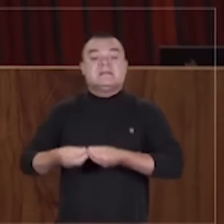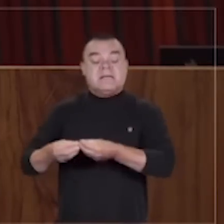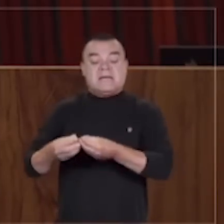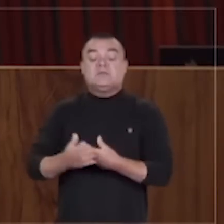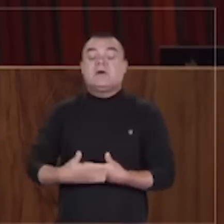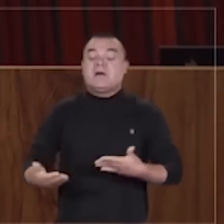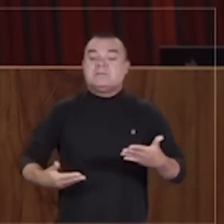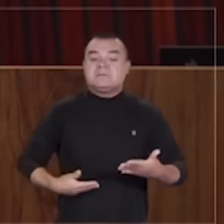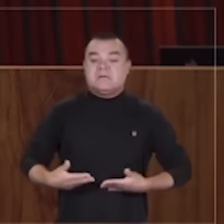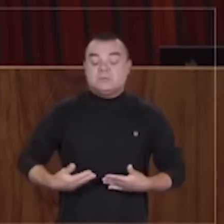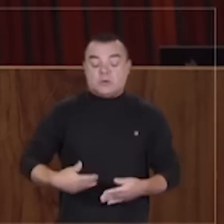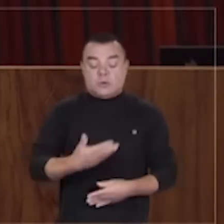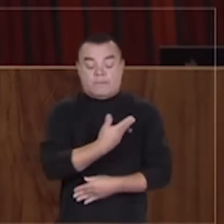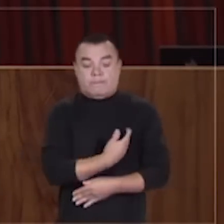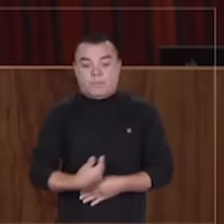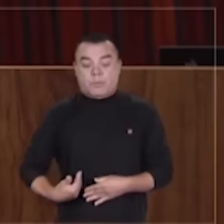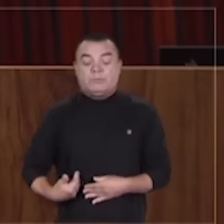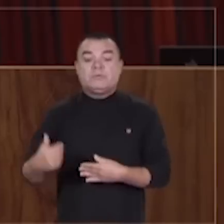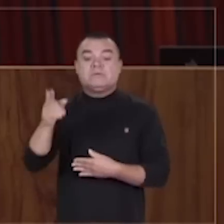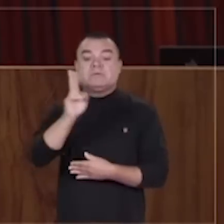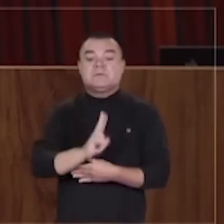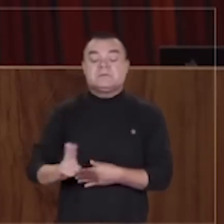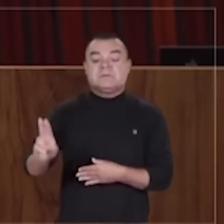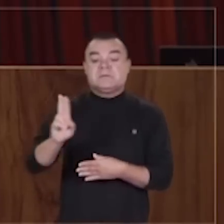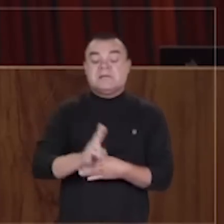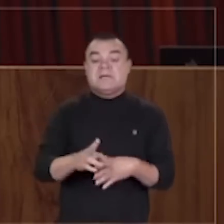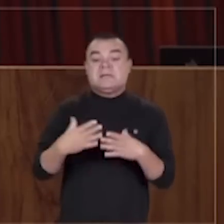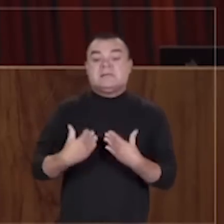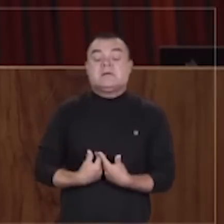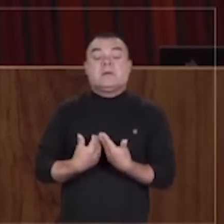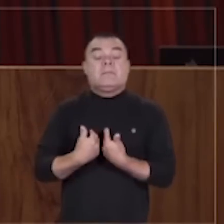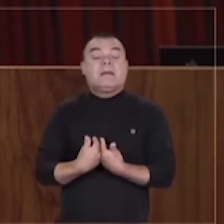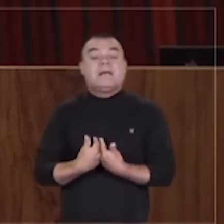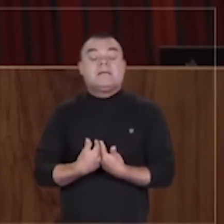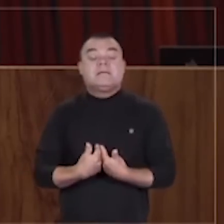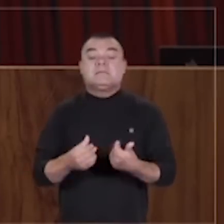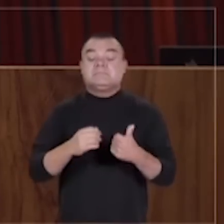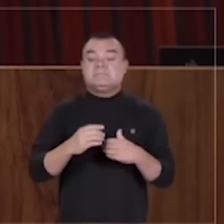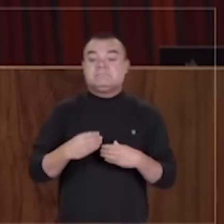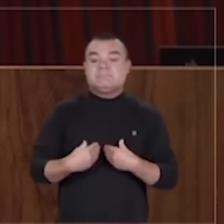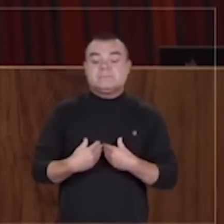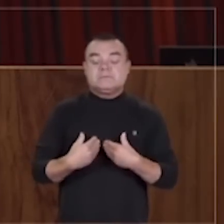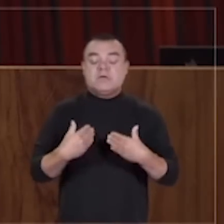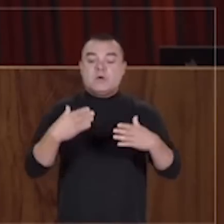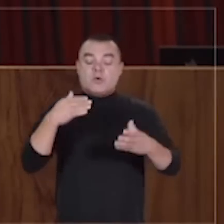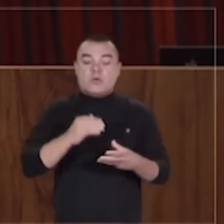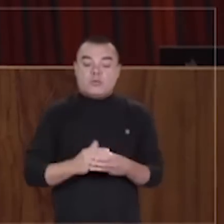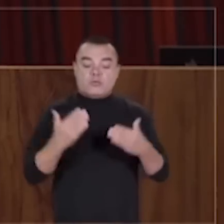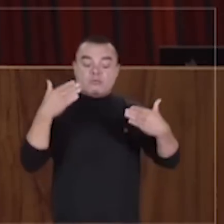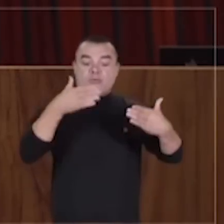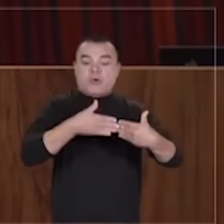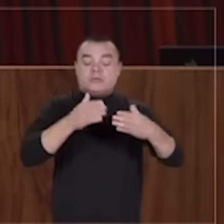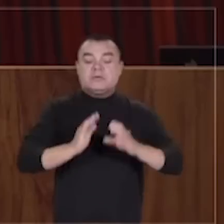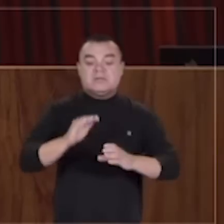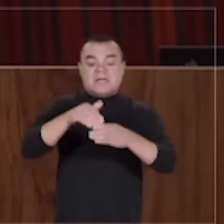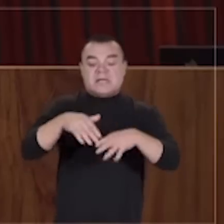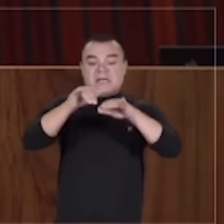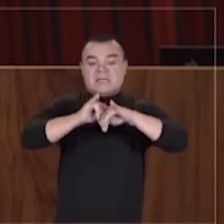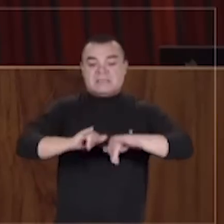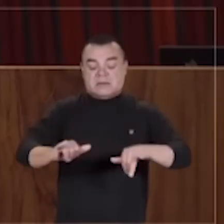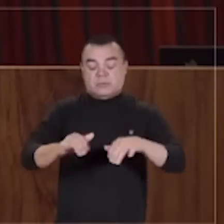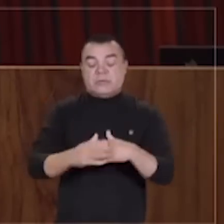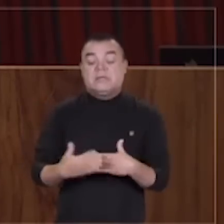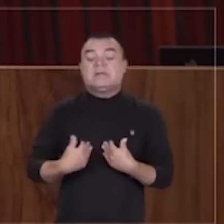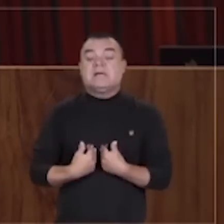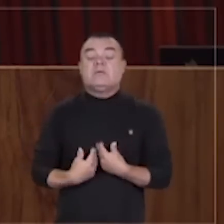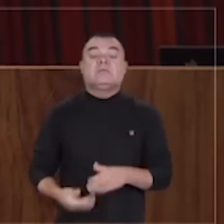agente público, que foi utilizado para a consecução de fins eleitoreiros. O uso da condição funcional de